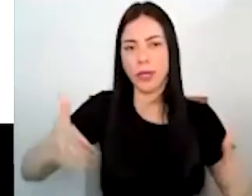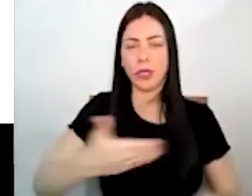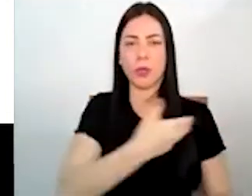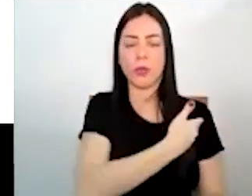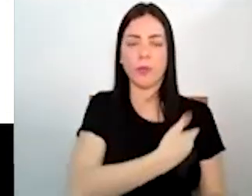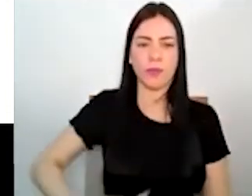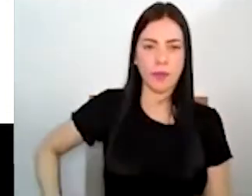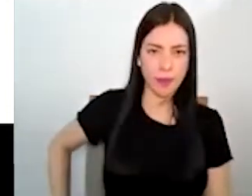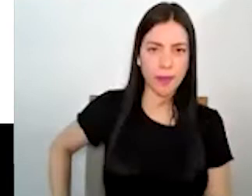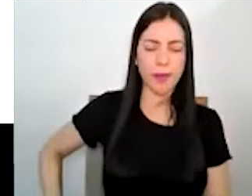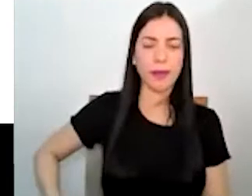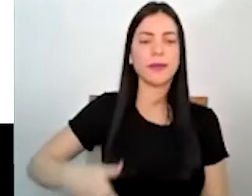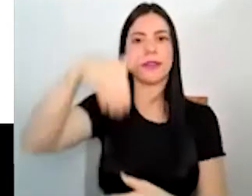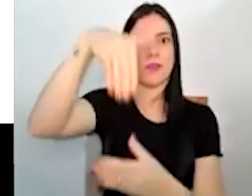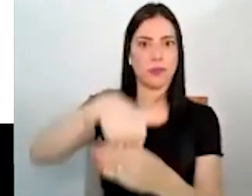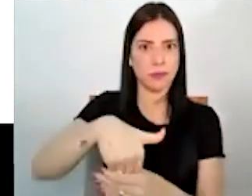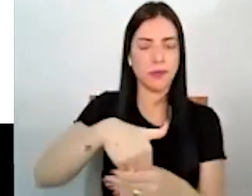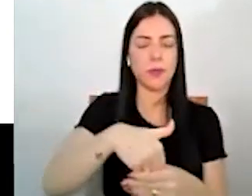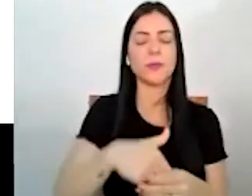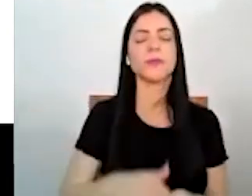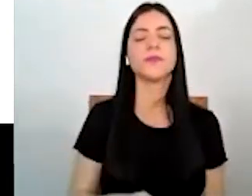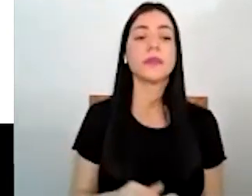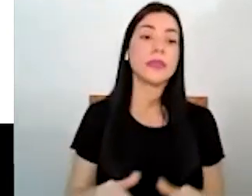do trabalho da redação, de um direcionamento do